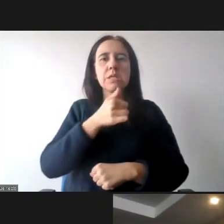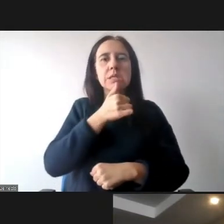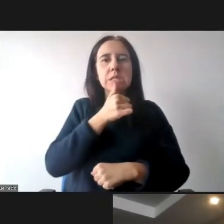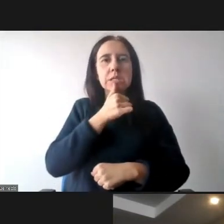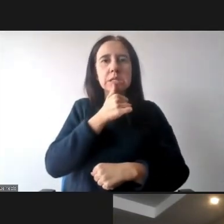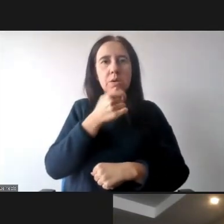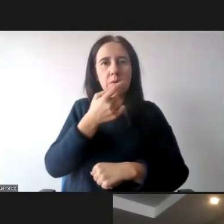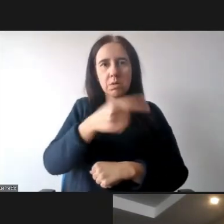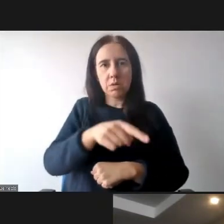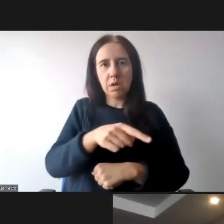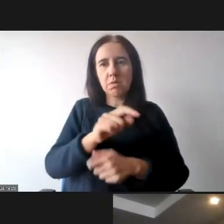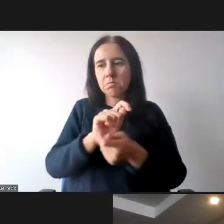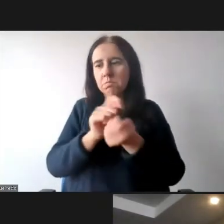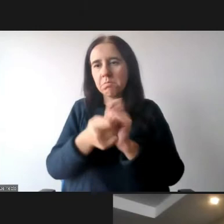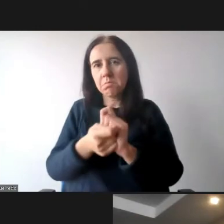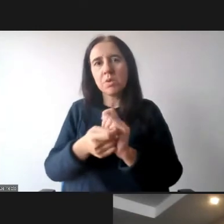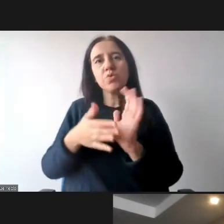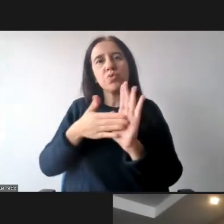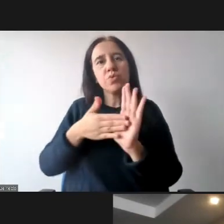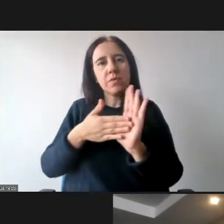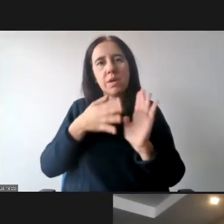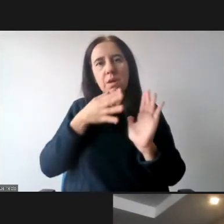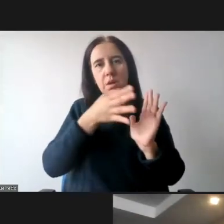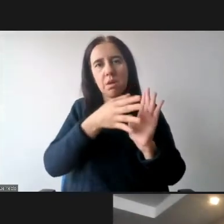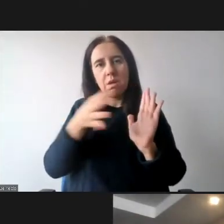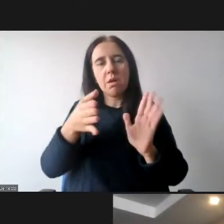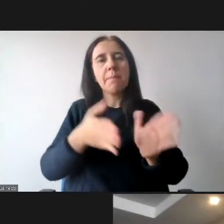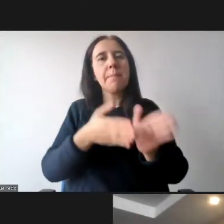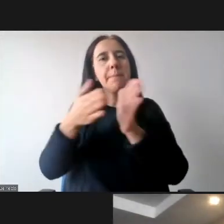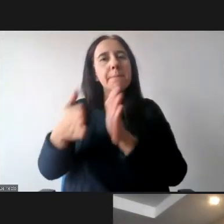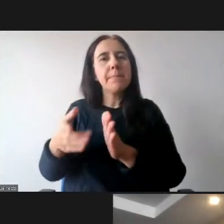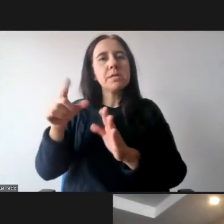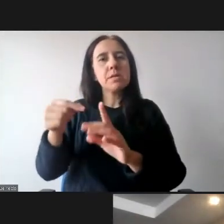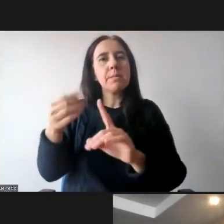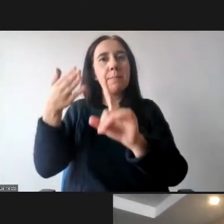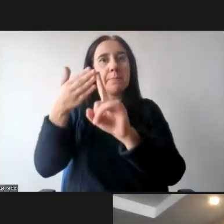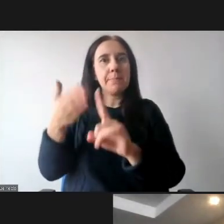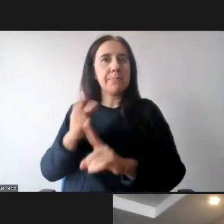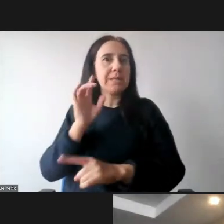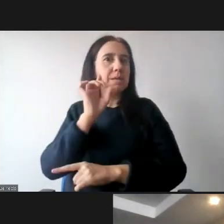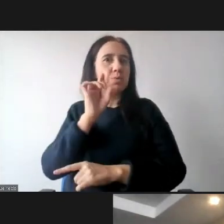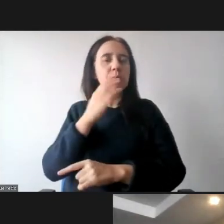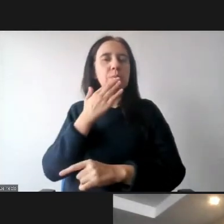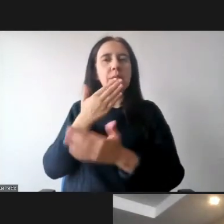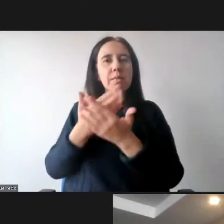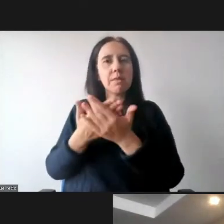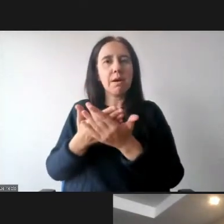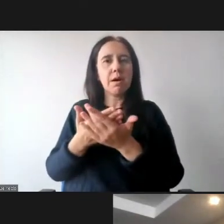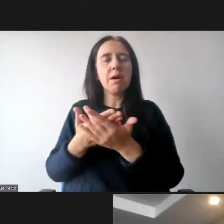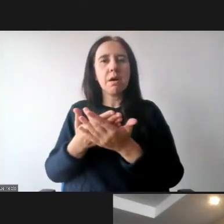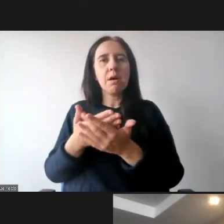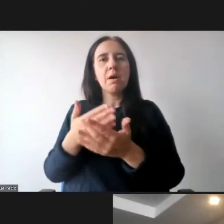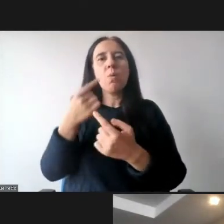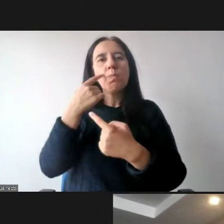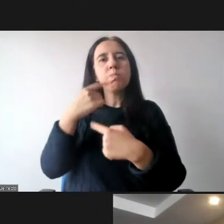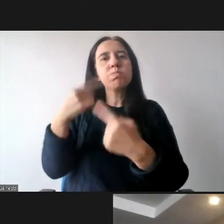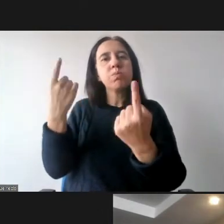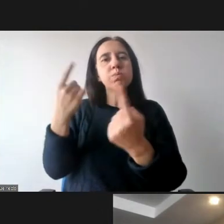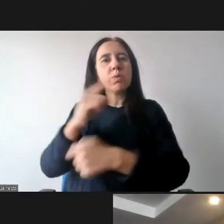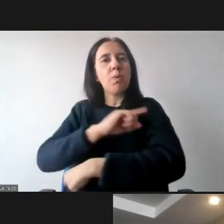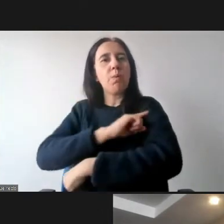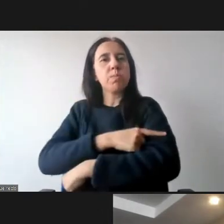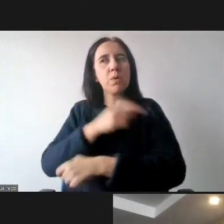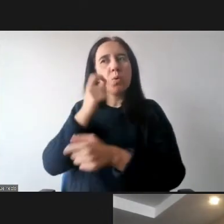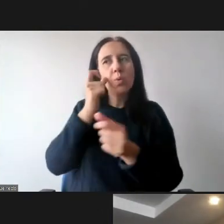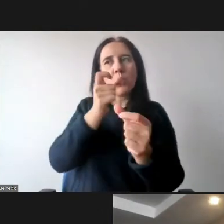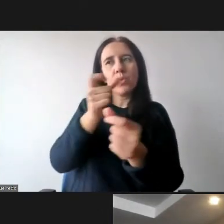adotadas, mas é também um princípio importante para controlar a atuação dos poderes públicos, designadamente